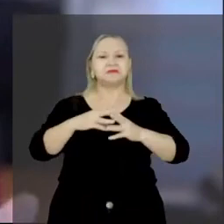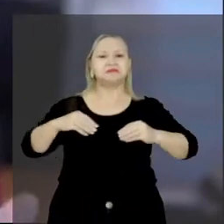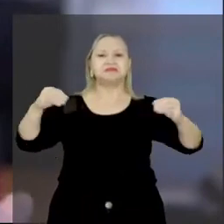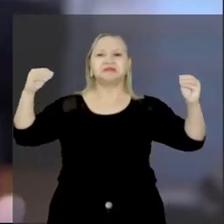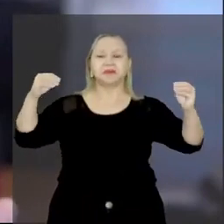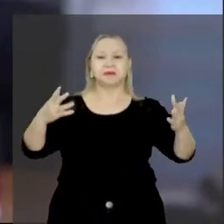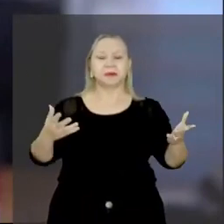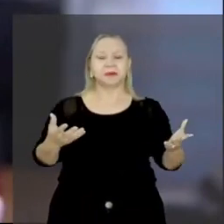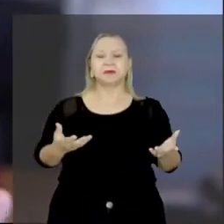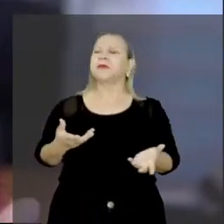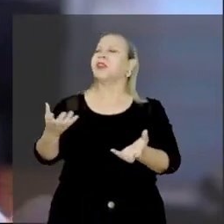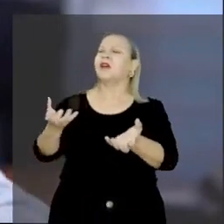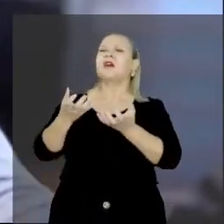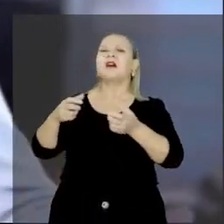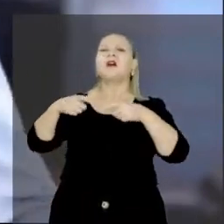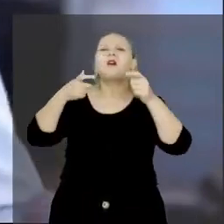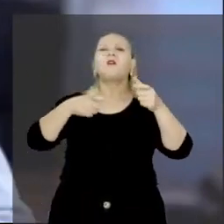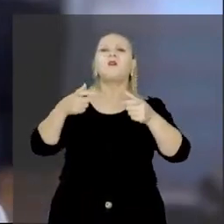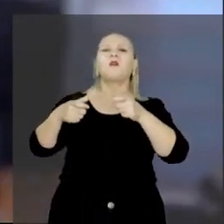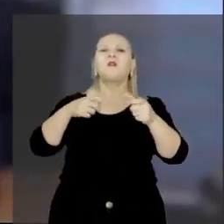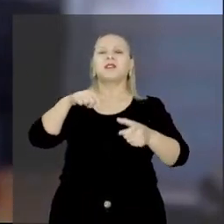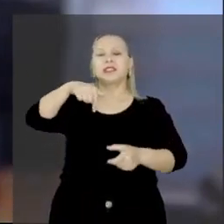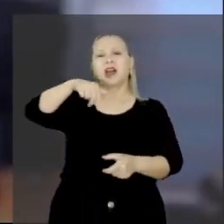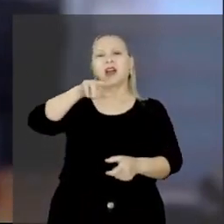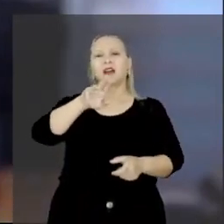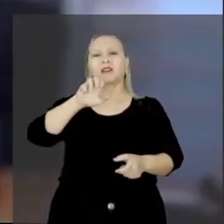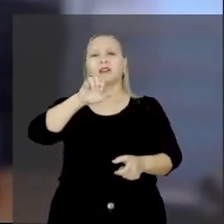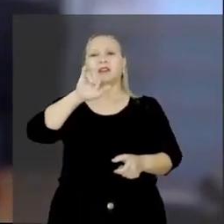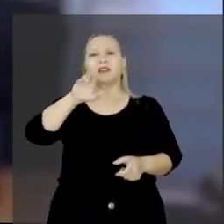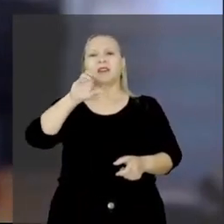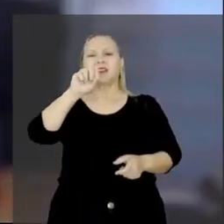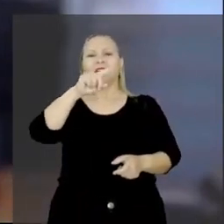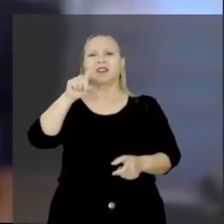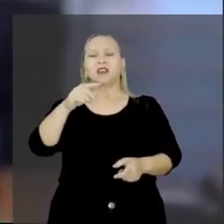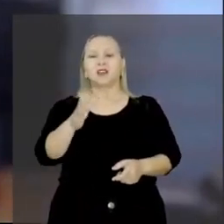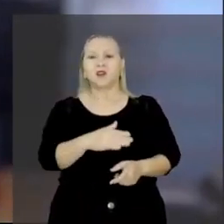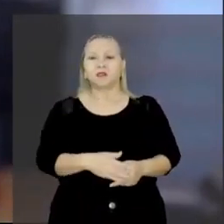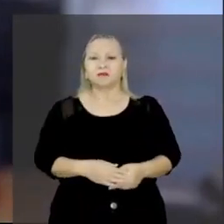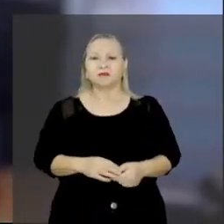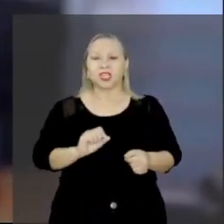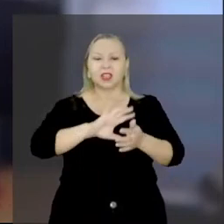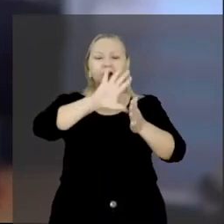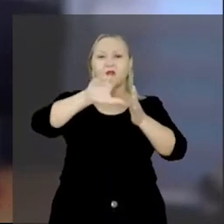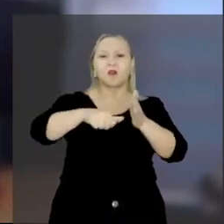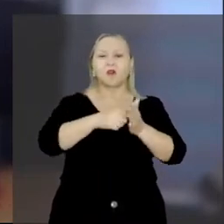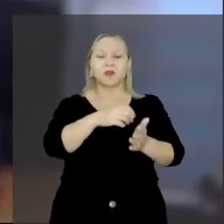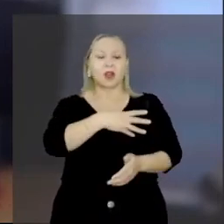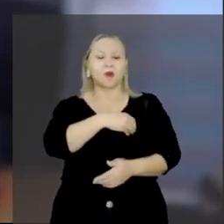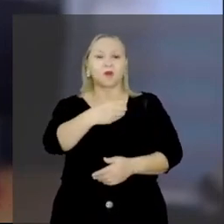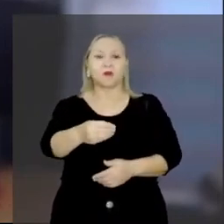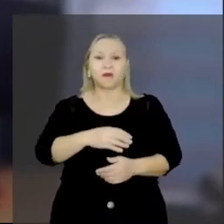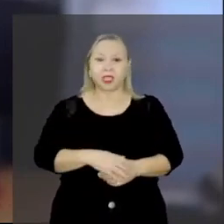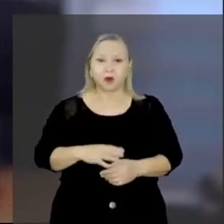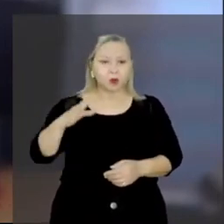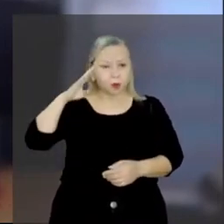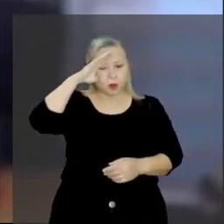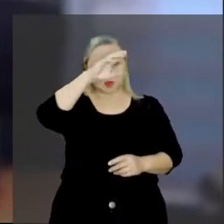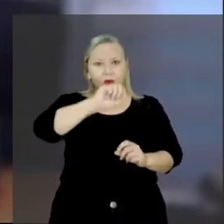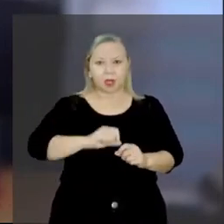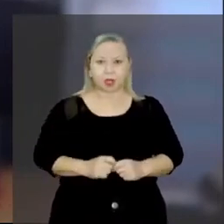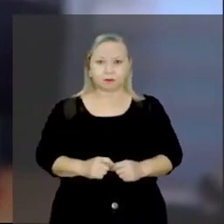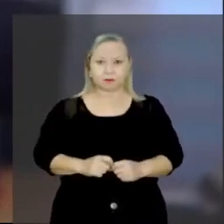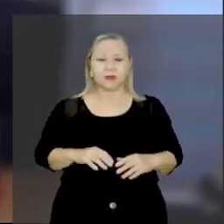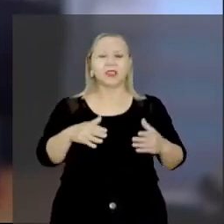colocou em processo de segredo por 100 anos. Então a diferença é essa, é que no nosso tempo,